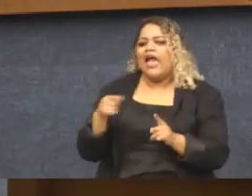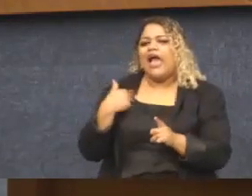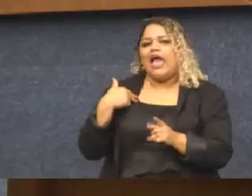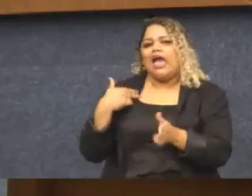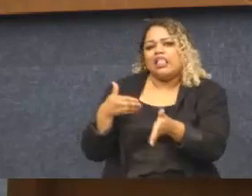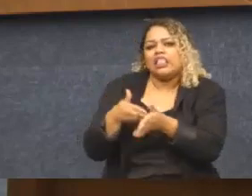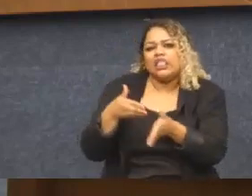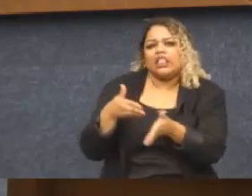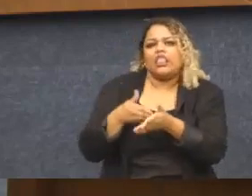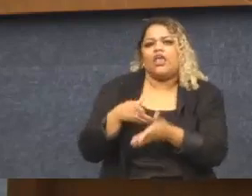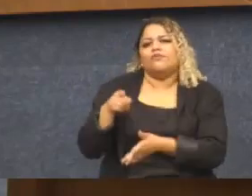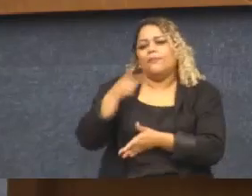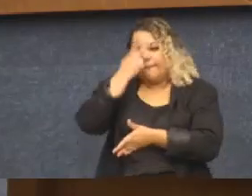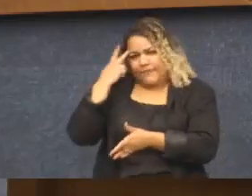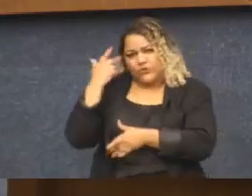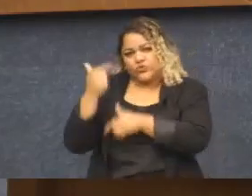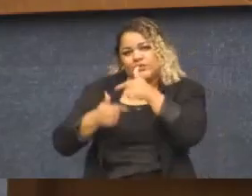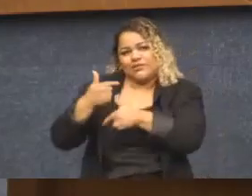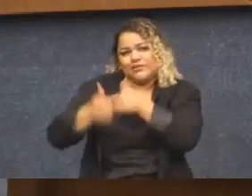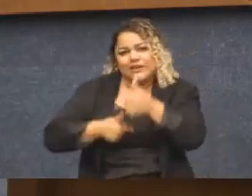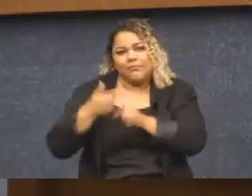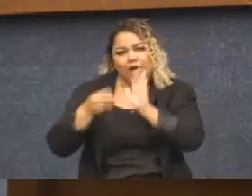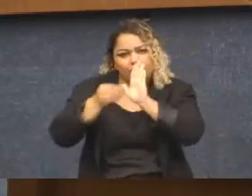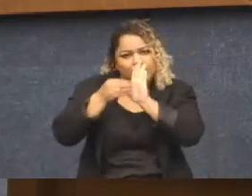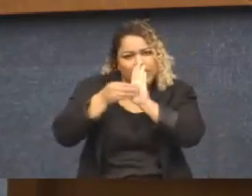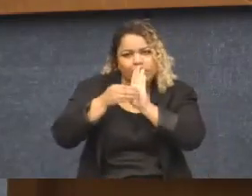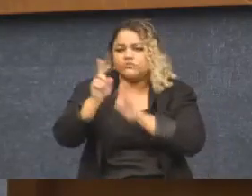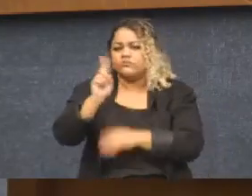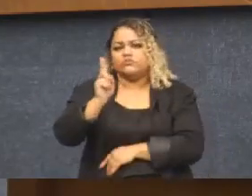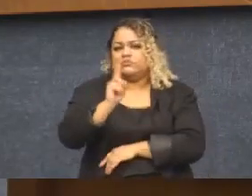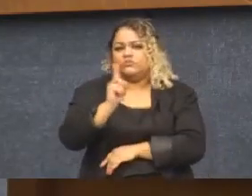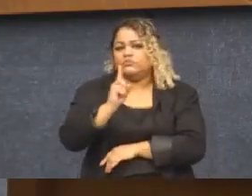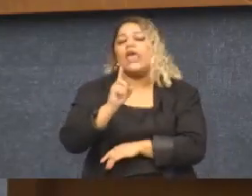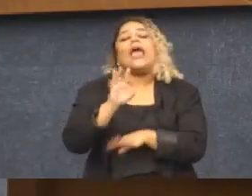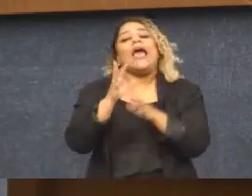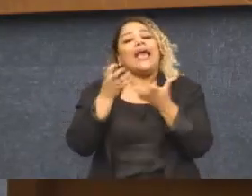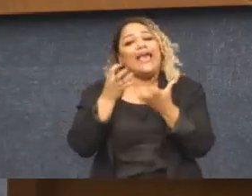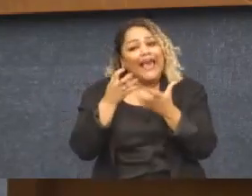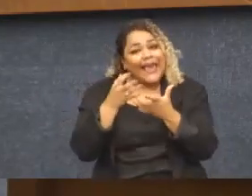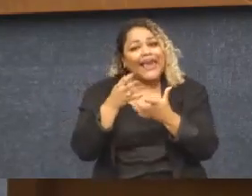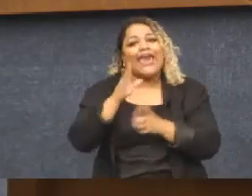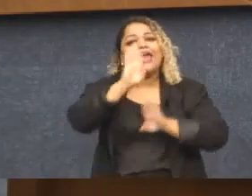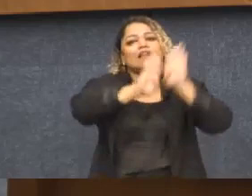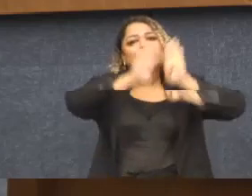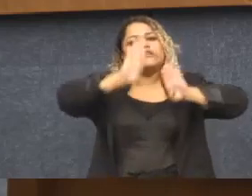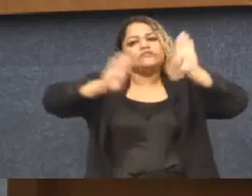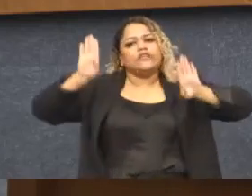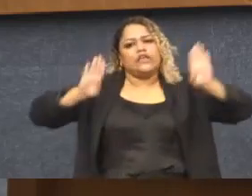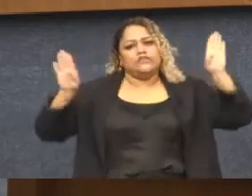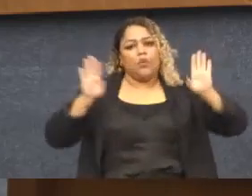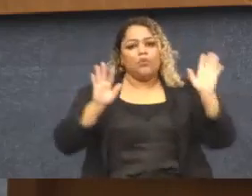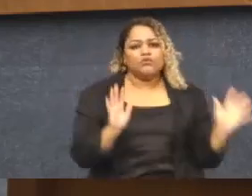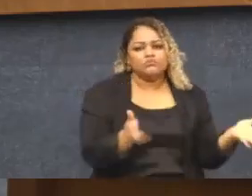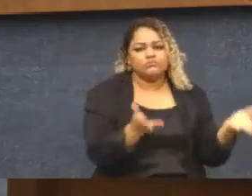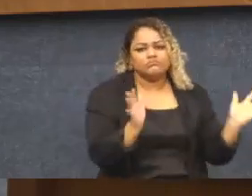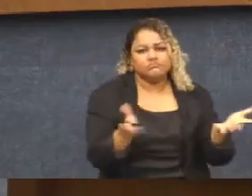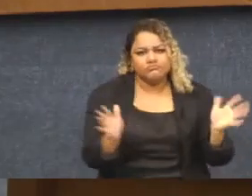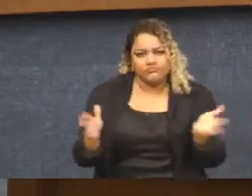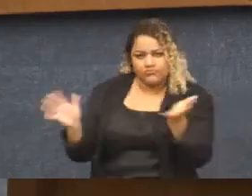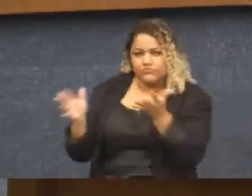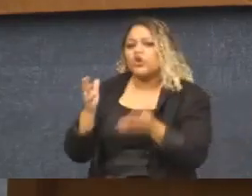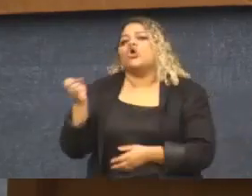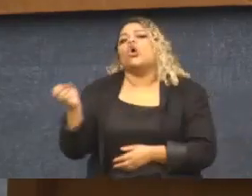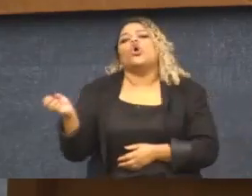faz a bilhetagem. Nós estamos querendo que seja feita a licitação para incentivar novos